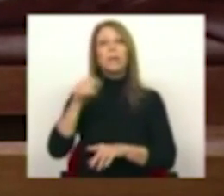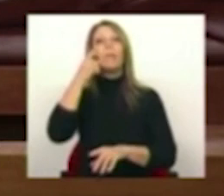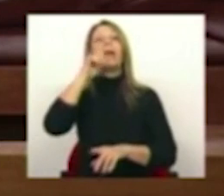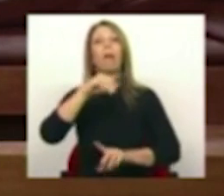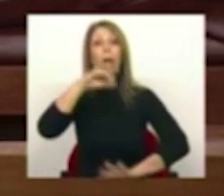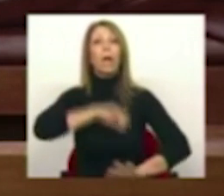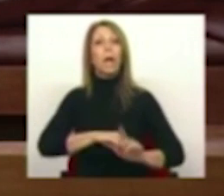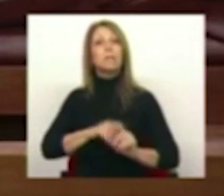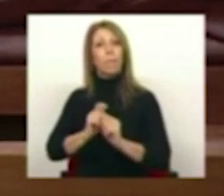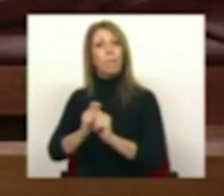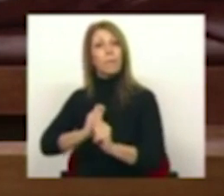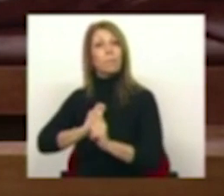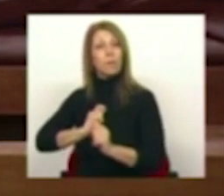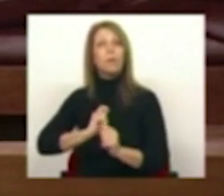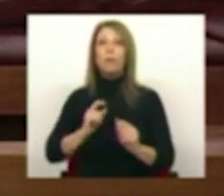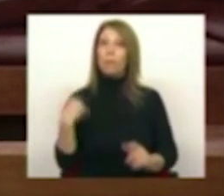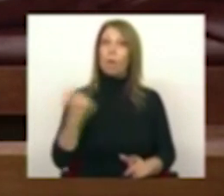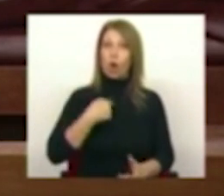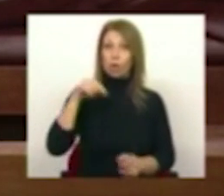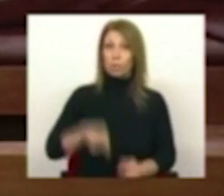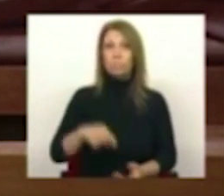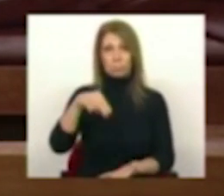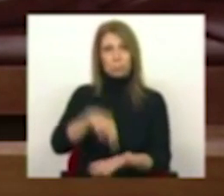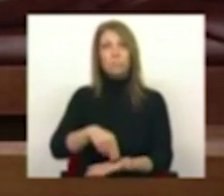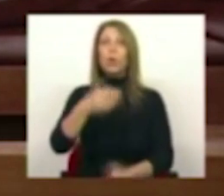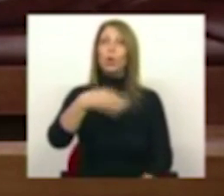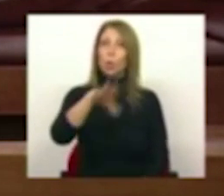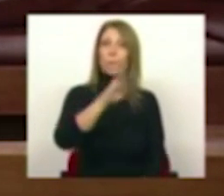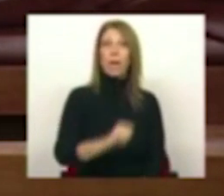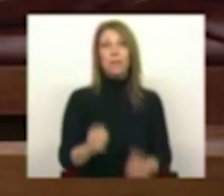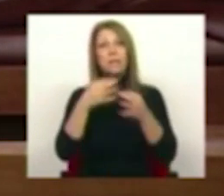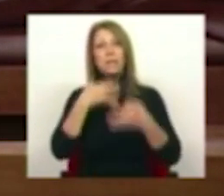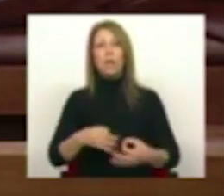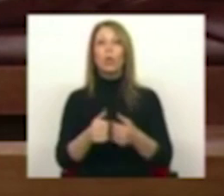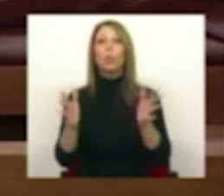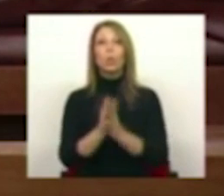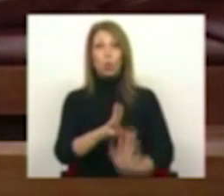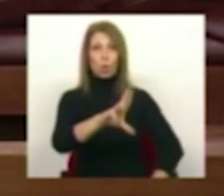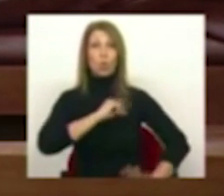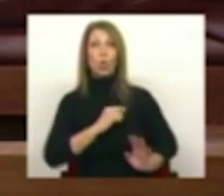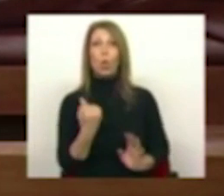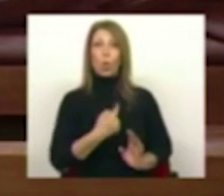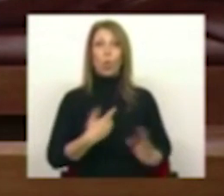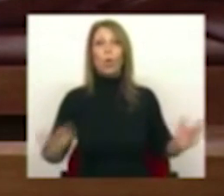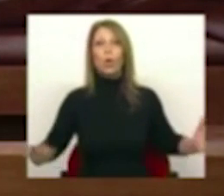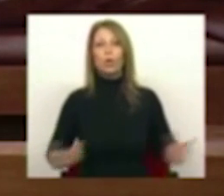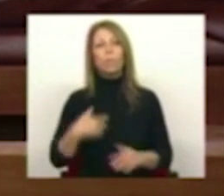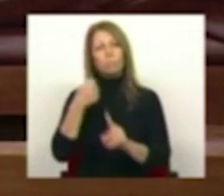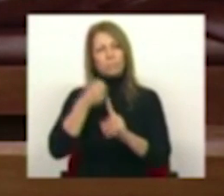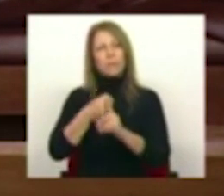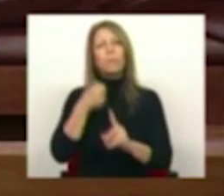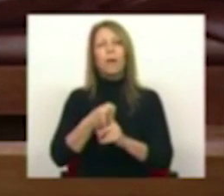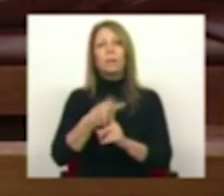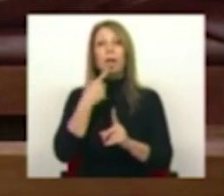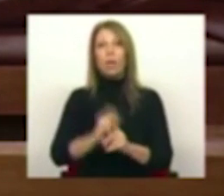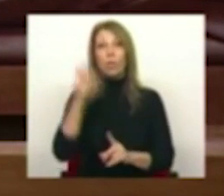nós, no PS, e seguramente toda a esquerda connosco, para travar este combate em nome da justiça social e